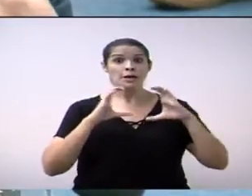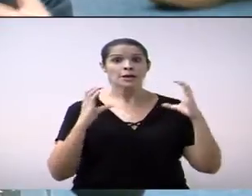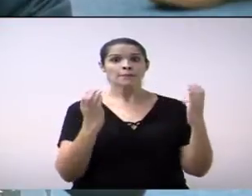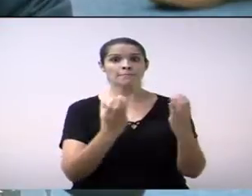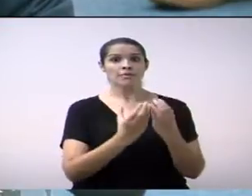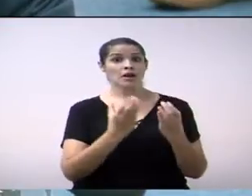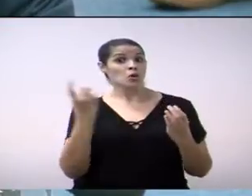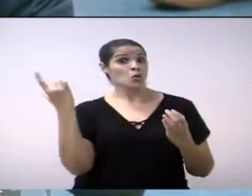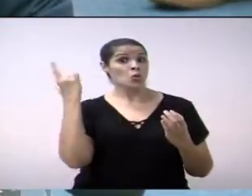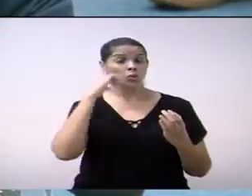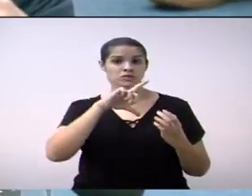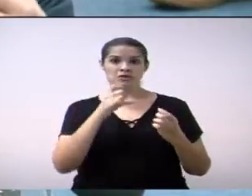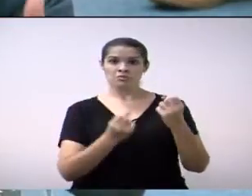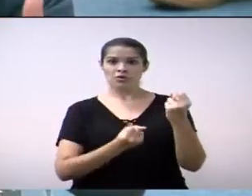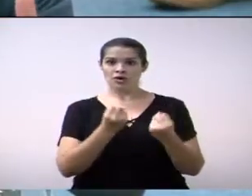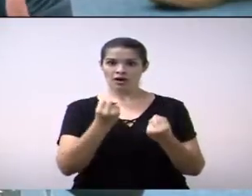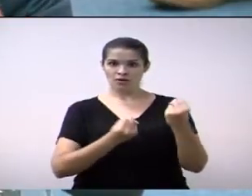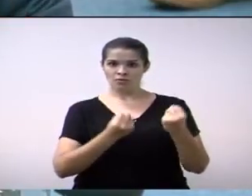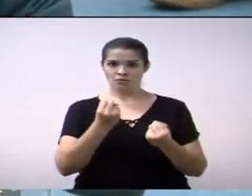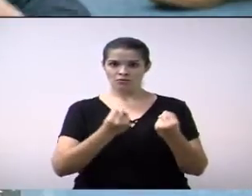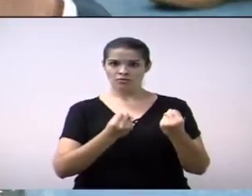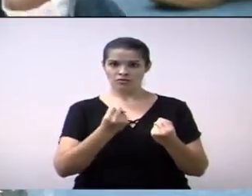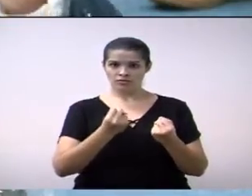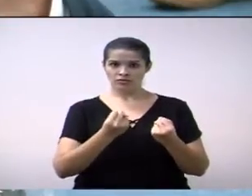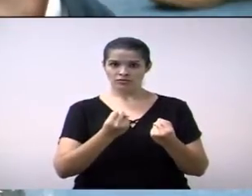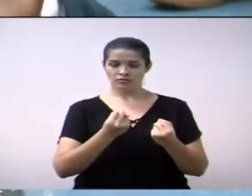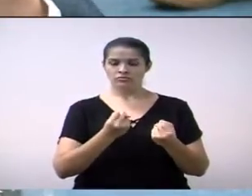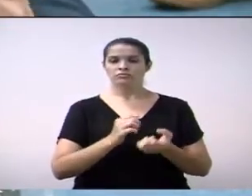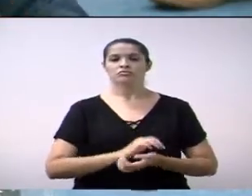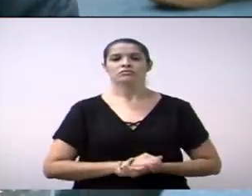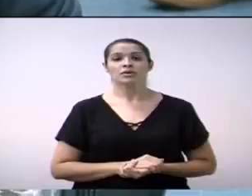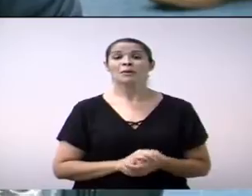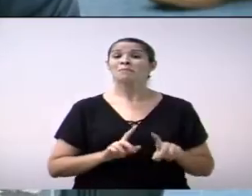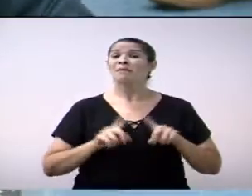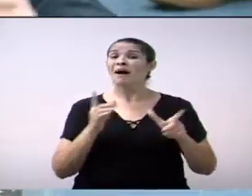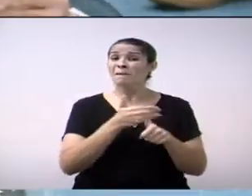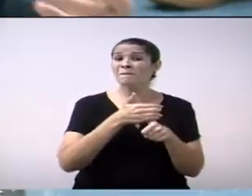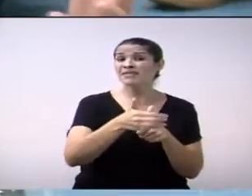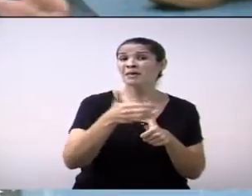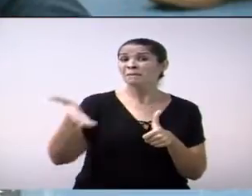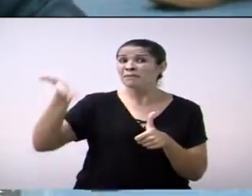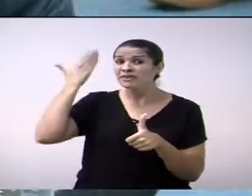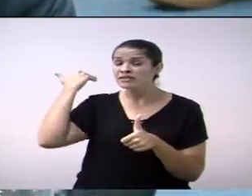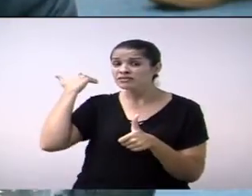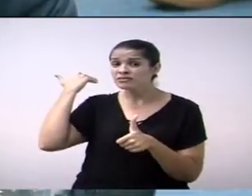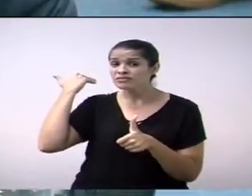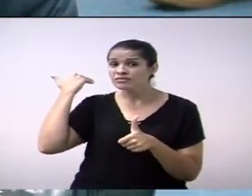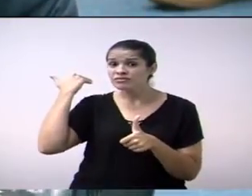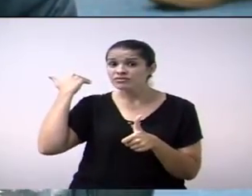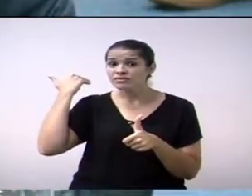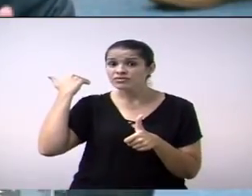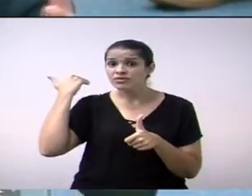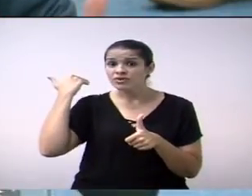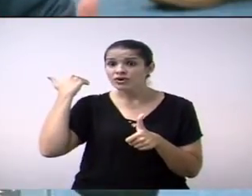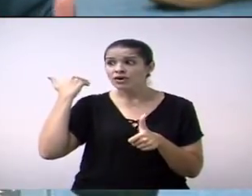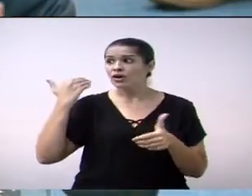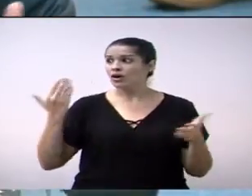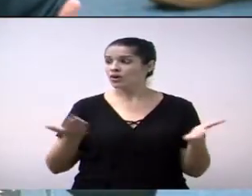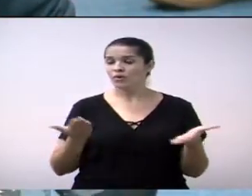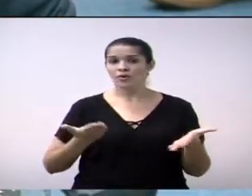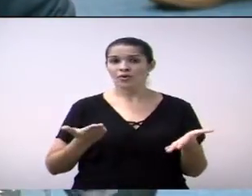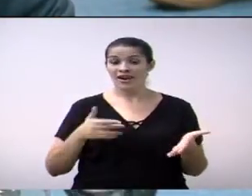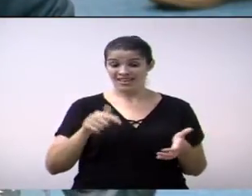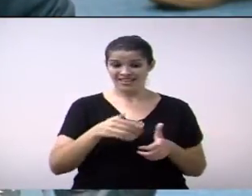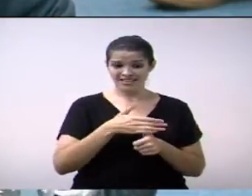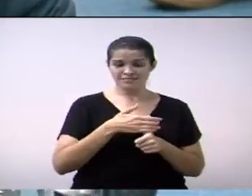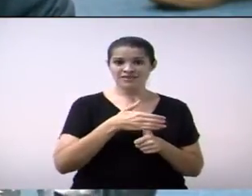outras gestões, e se os casos, deixando aqui para todos que às vezes verem os vereadores utilizando os carros, vai falar, mas Cadu,